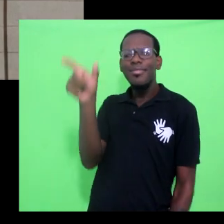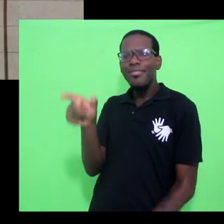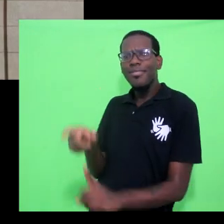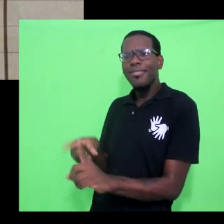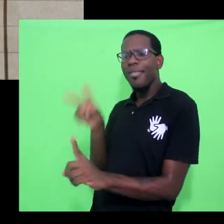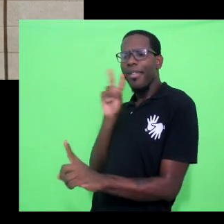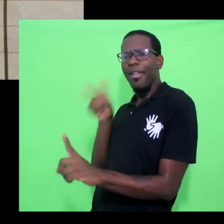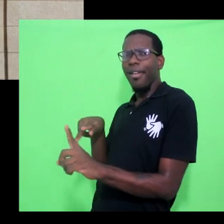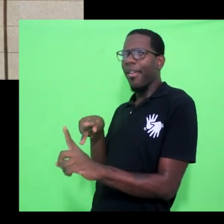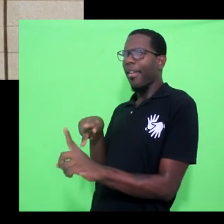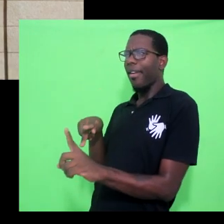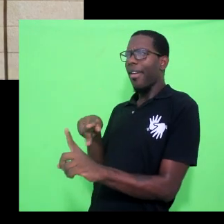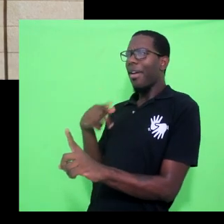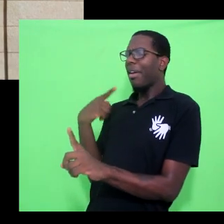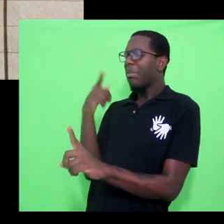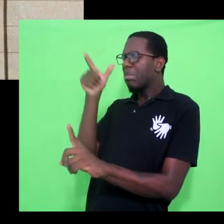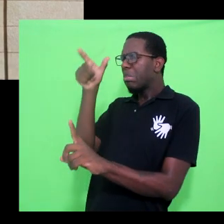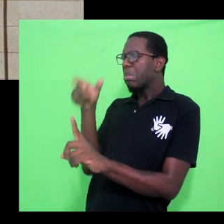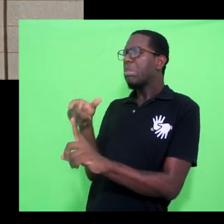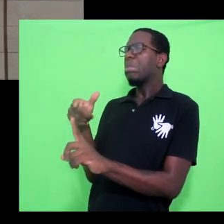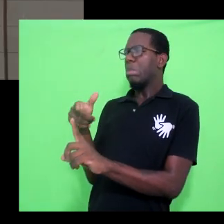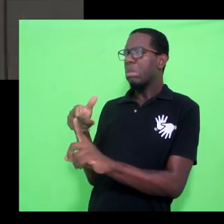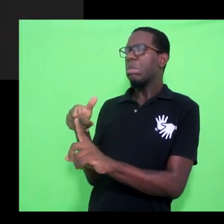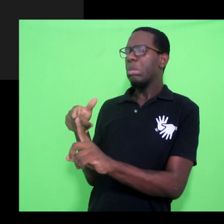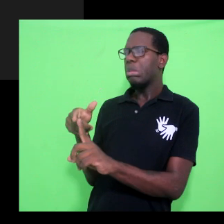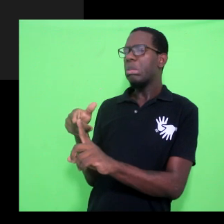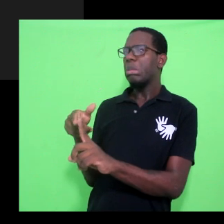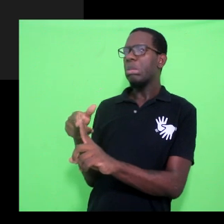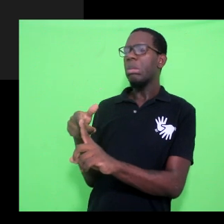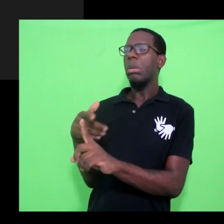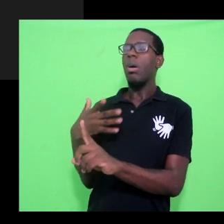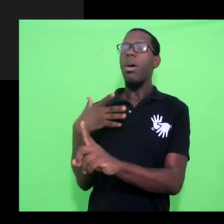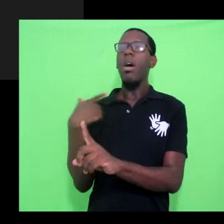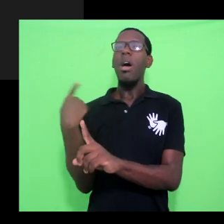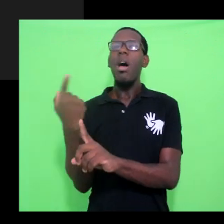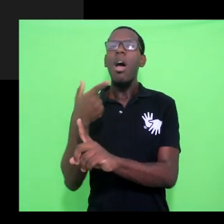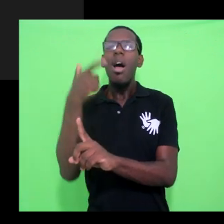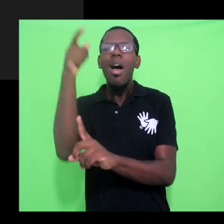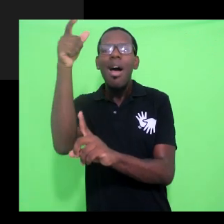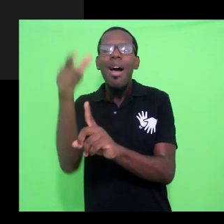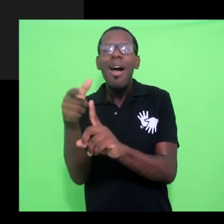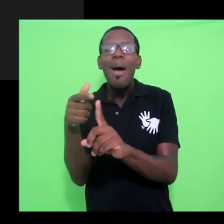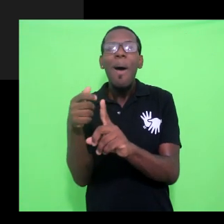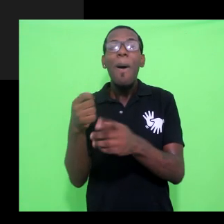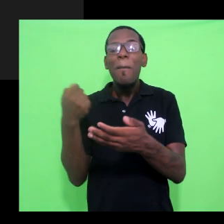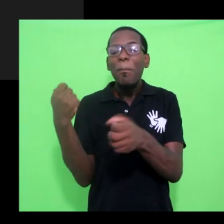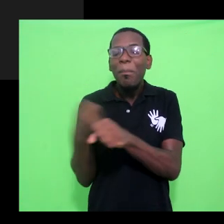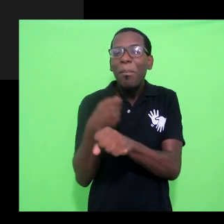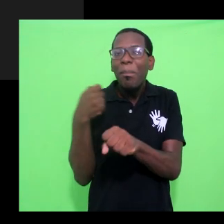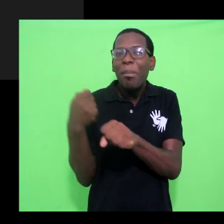ele. Ele tinha um aspecto de um auxiliar de pedreiro,